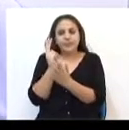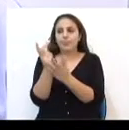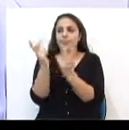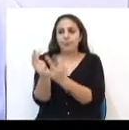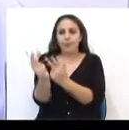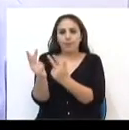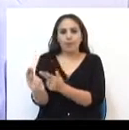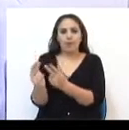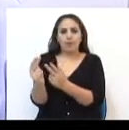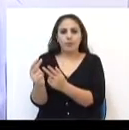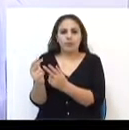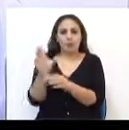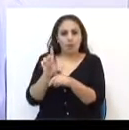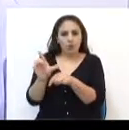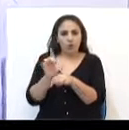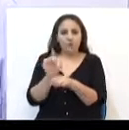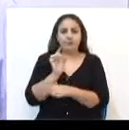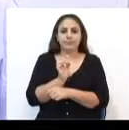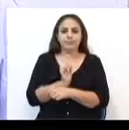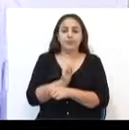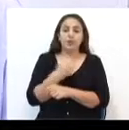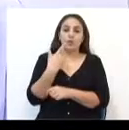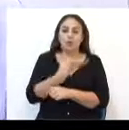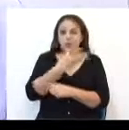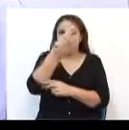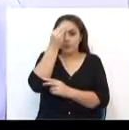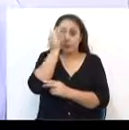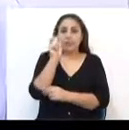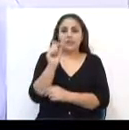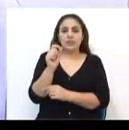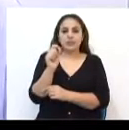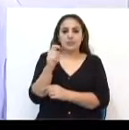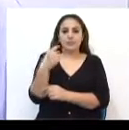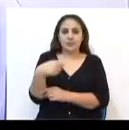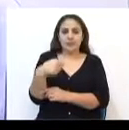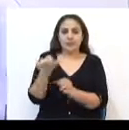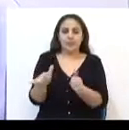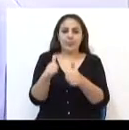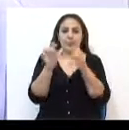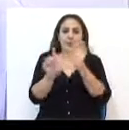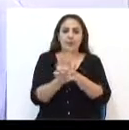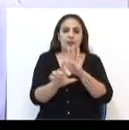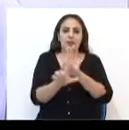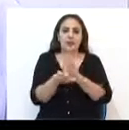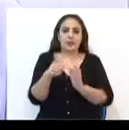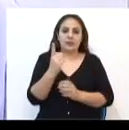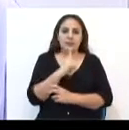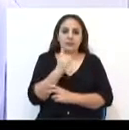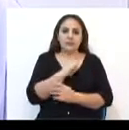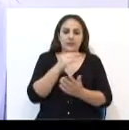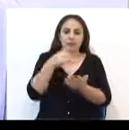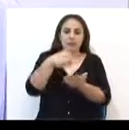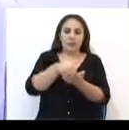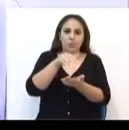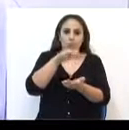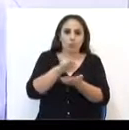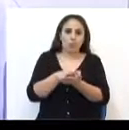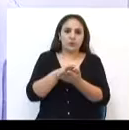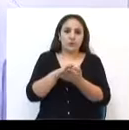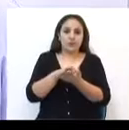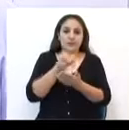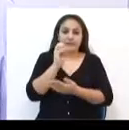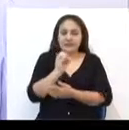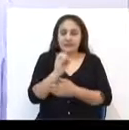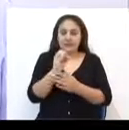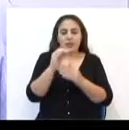esse atendimento. Então, diante disso, nós entendemos que deveria ser melhorar a lei e haver uma punição para aquelas